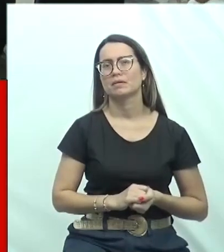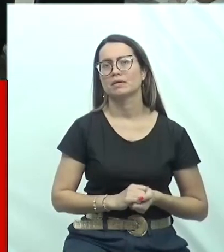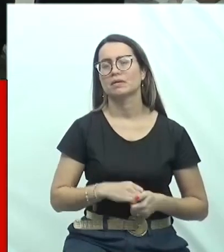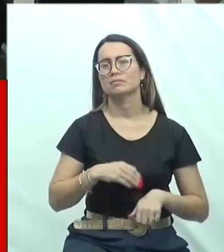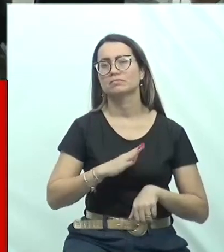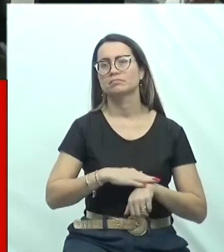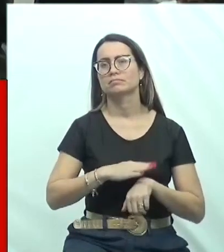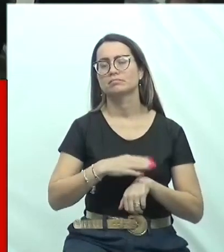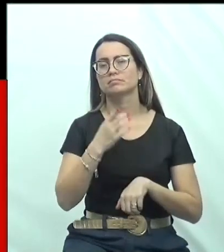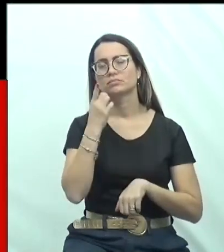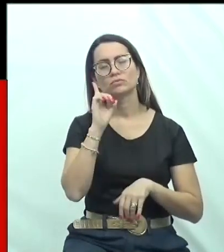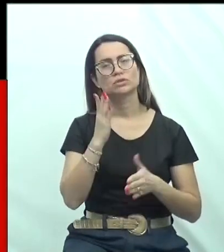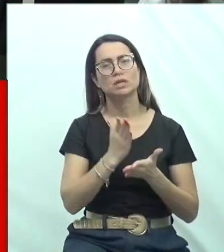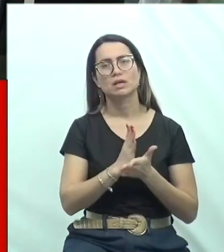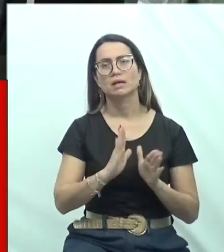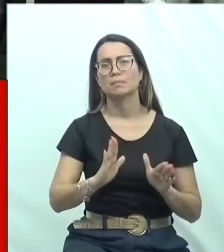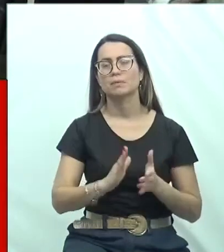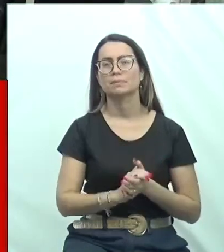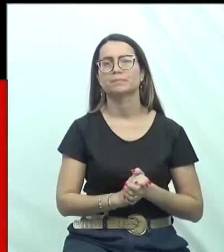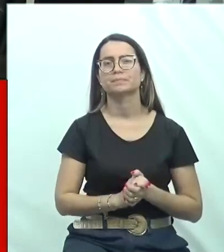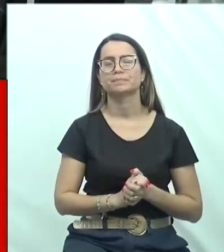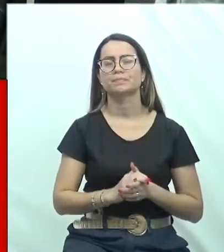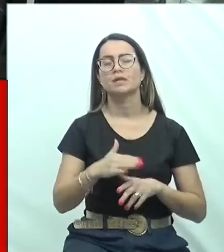Terminada a ordem do dia, não havendo mais.